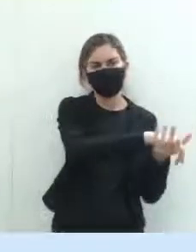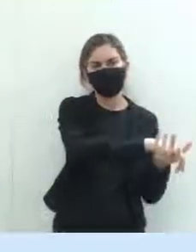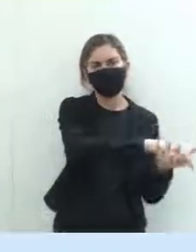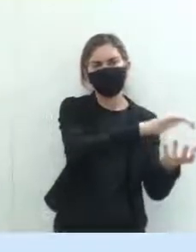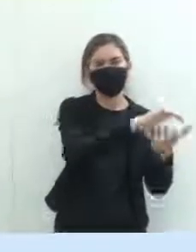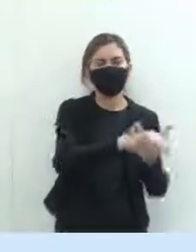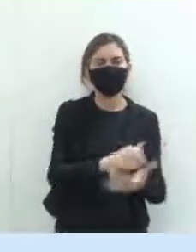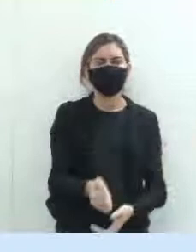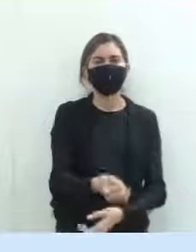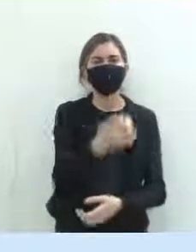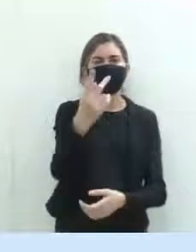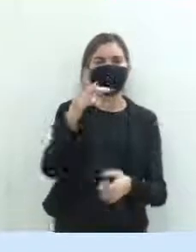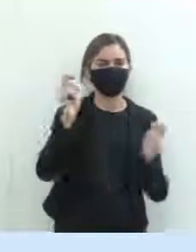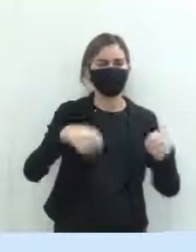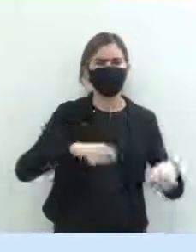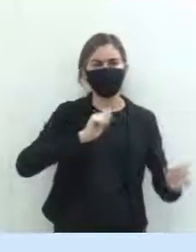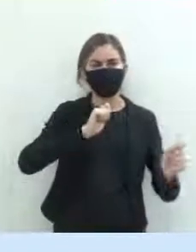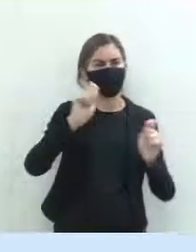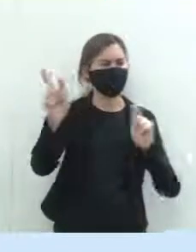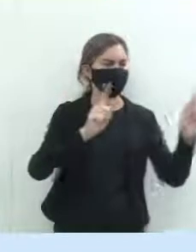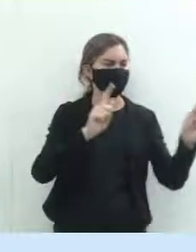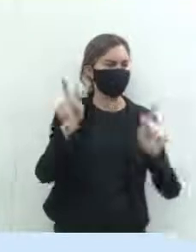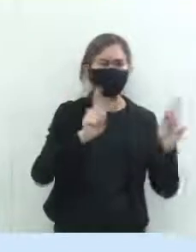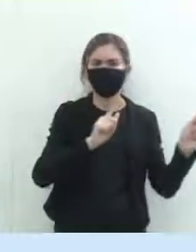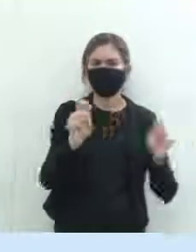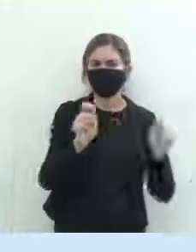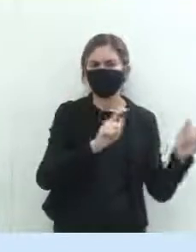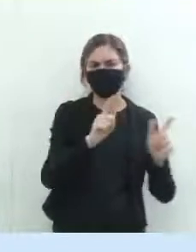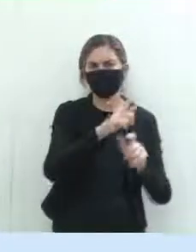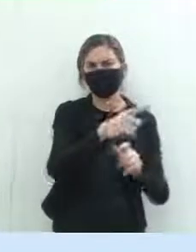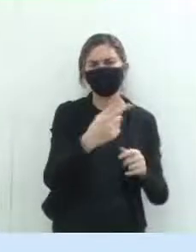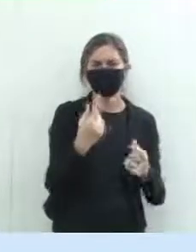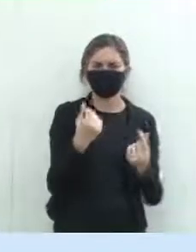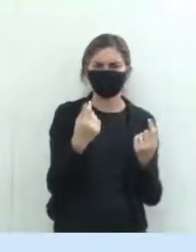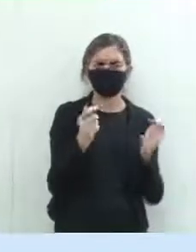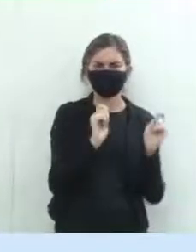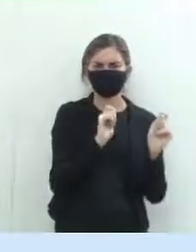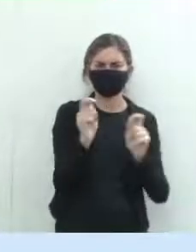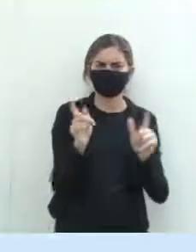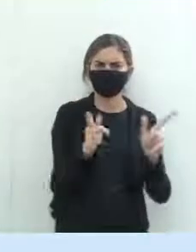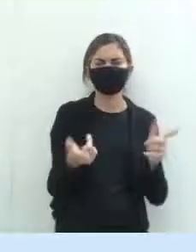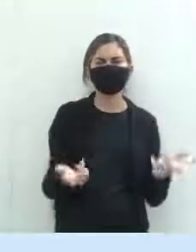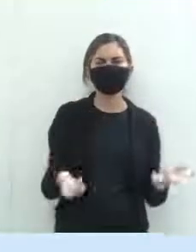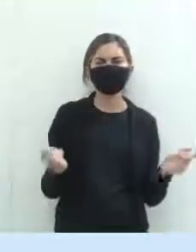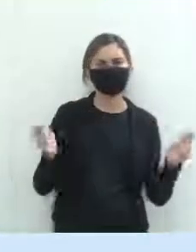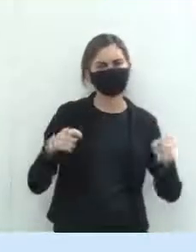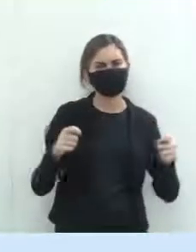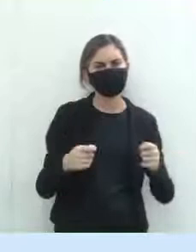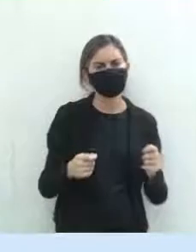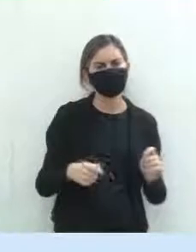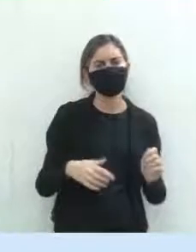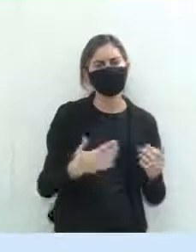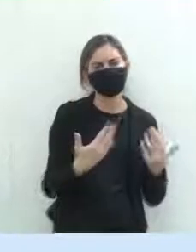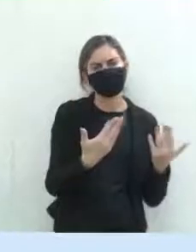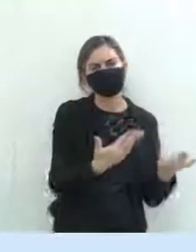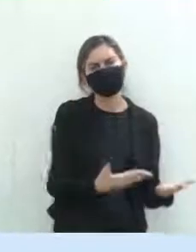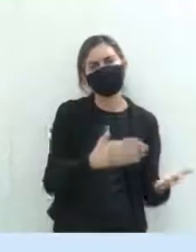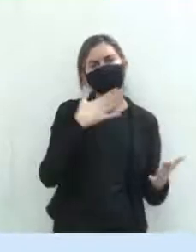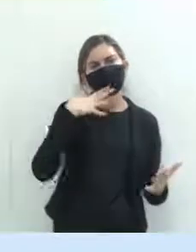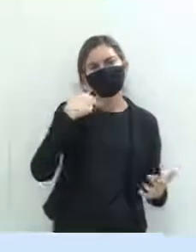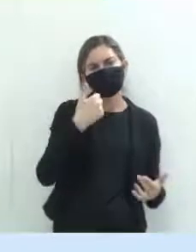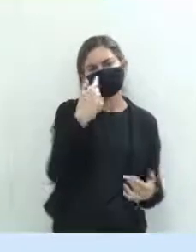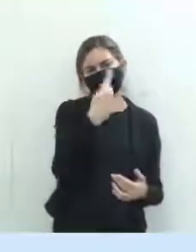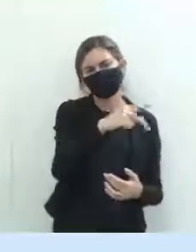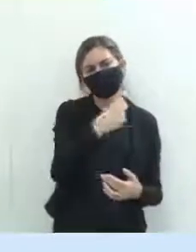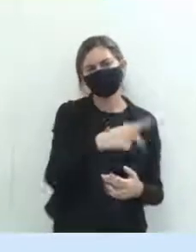quantas mulheres ele puder sustentar e quantas mulheres ele puder oferecer o melhor para